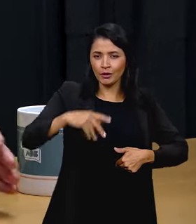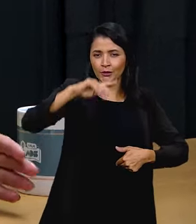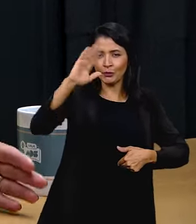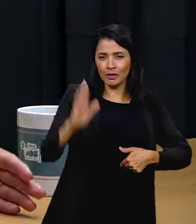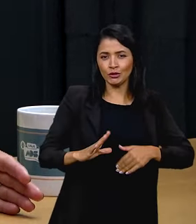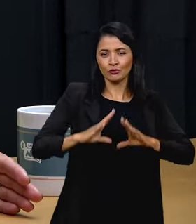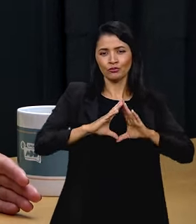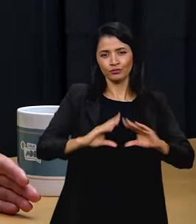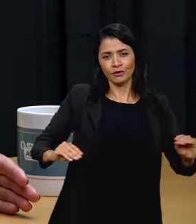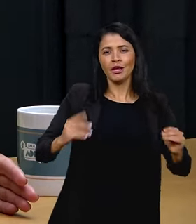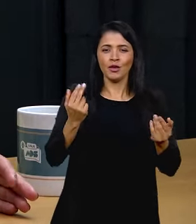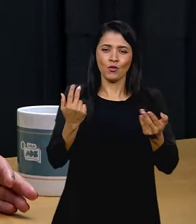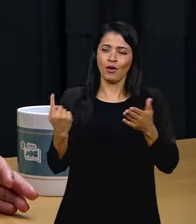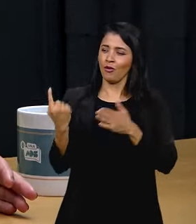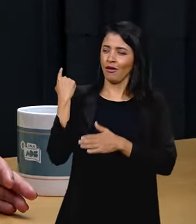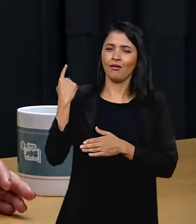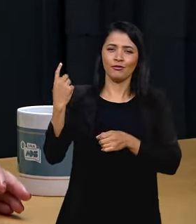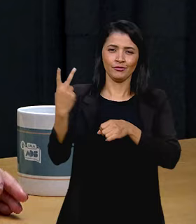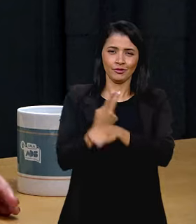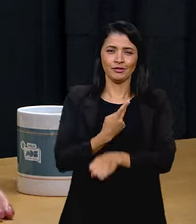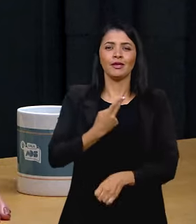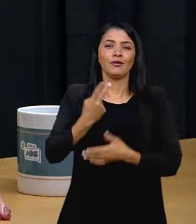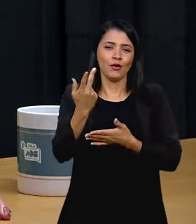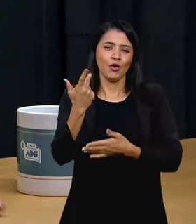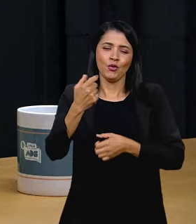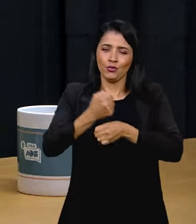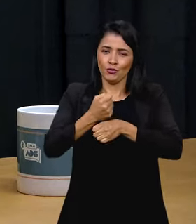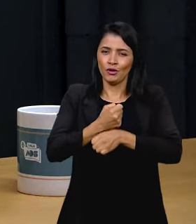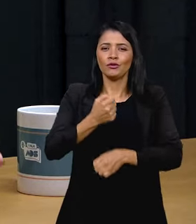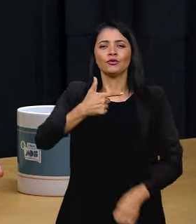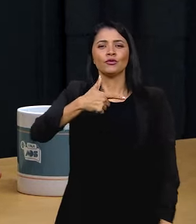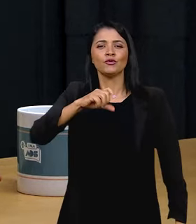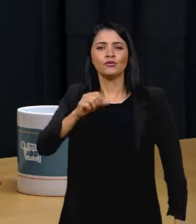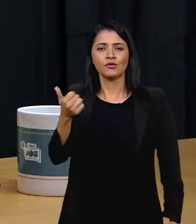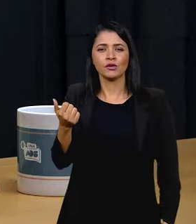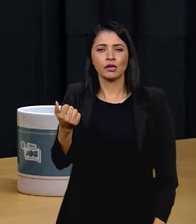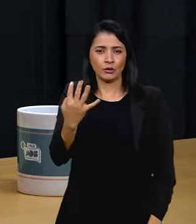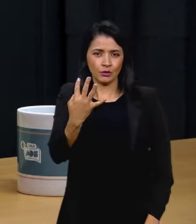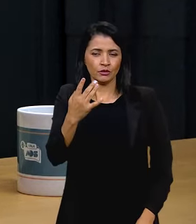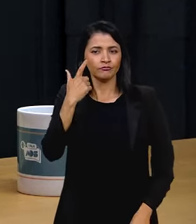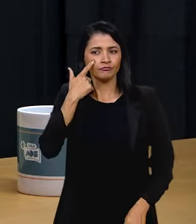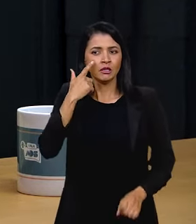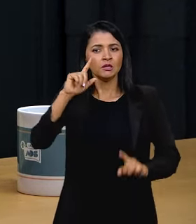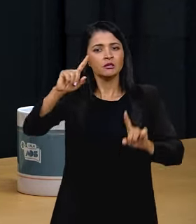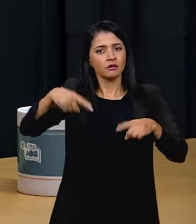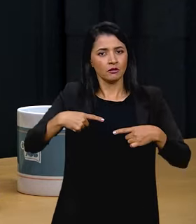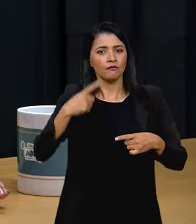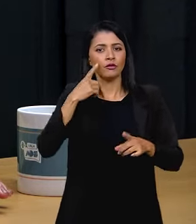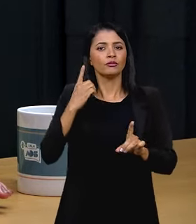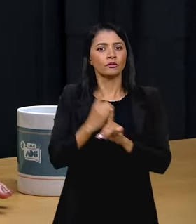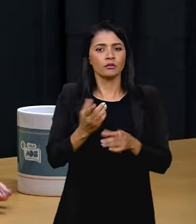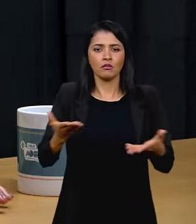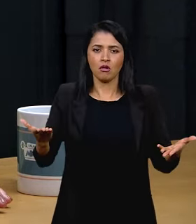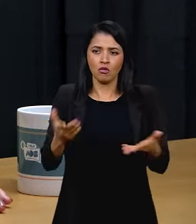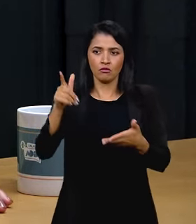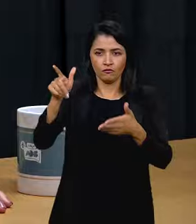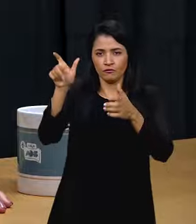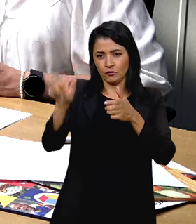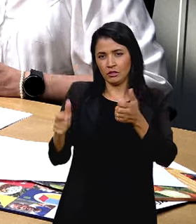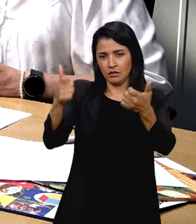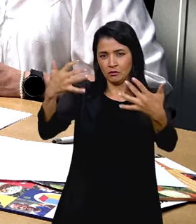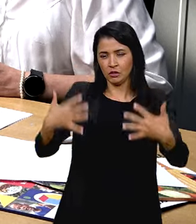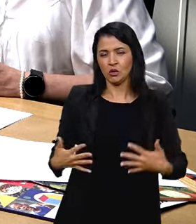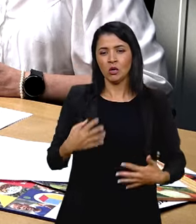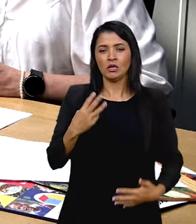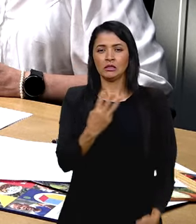Fome assim como ocorreu lá em 2014 né Apesar desse enorme desafio perante o cenário encontrado pela gestão atual como a senhora